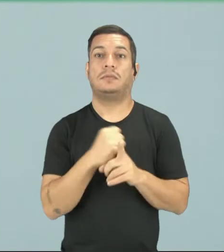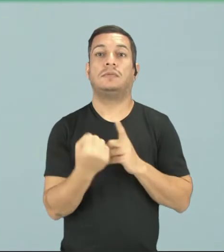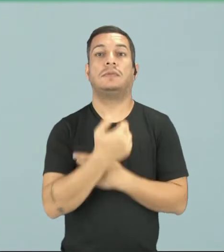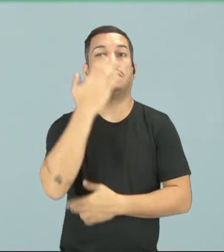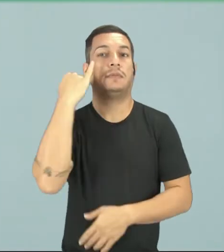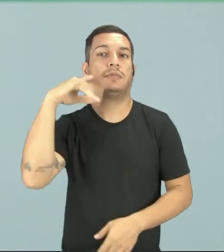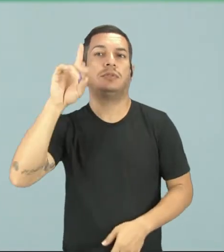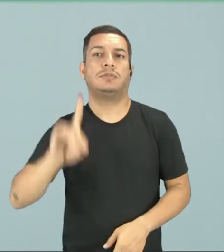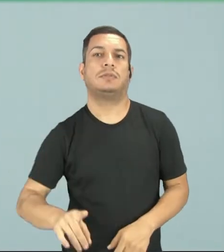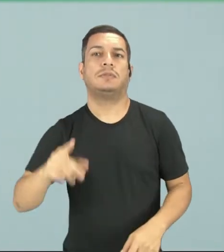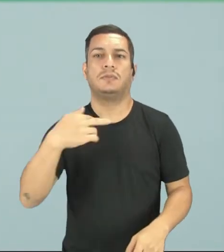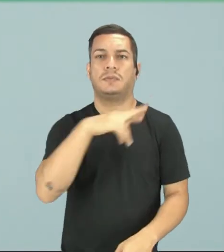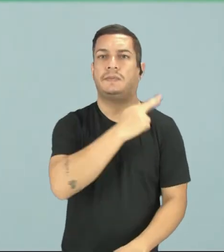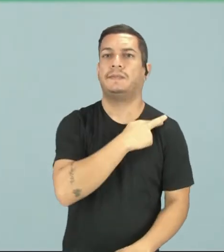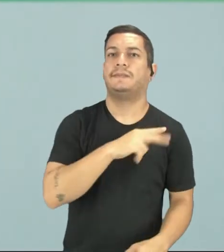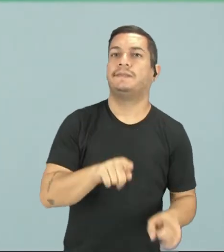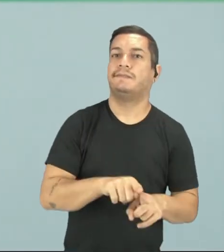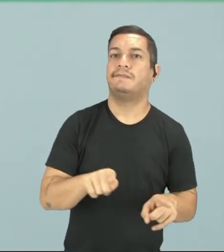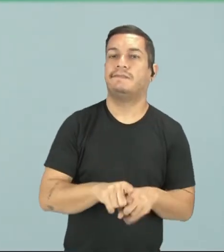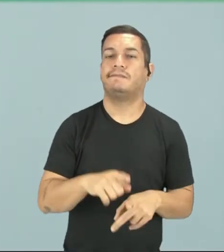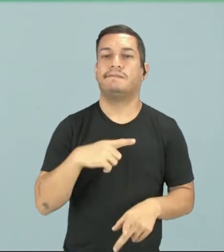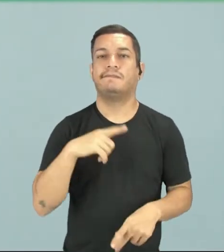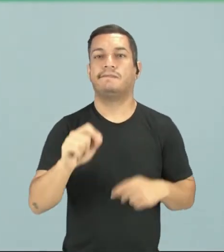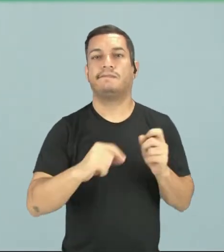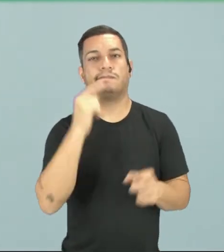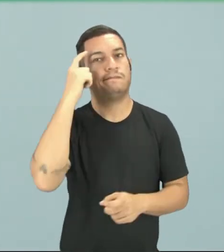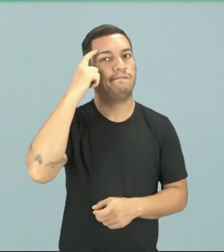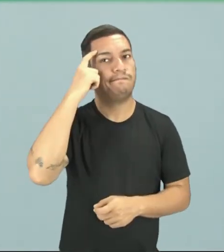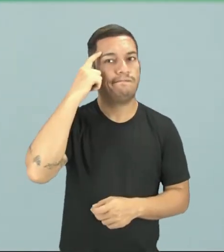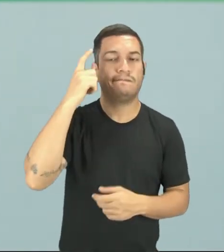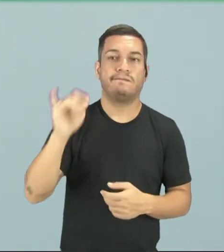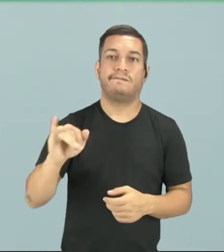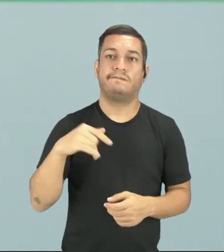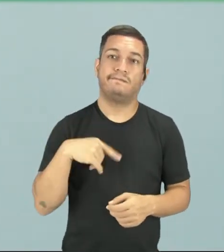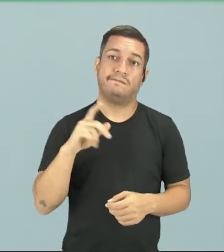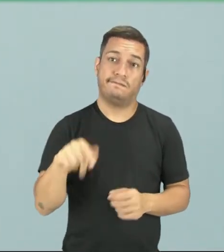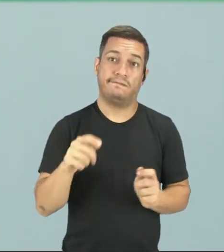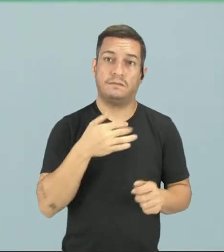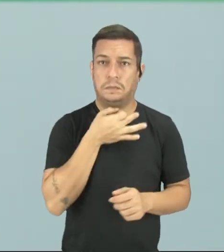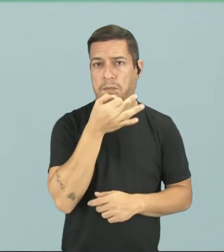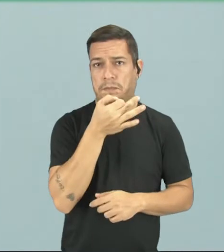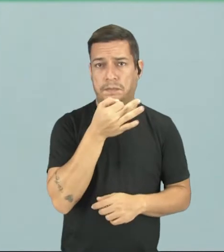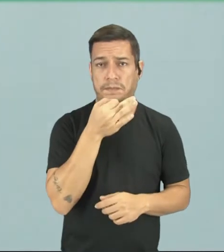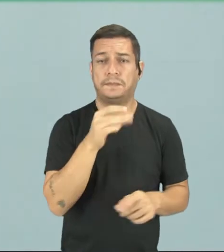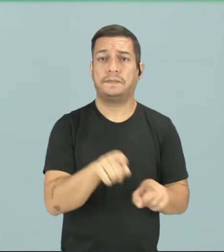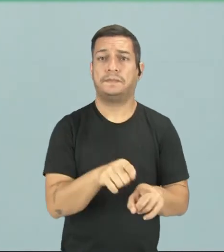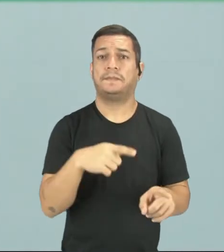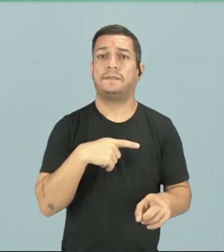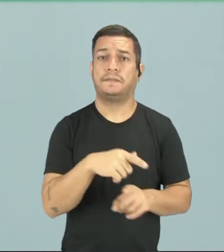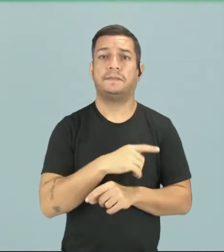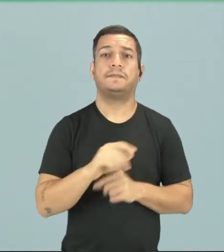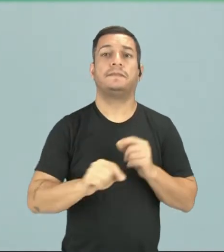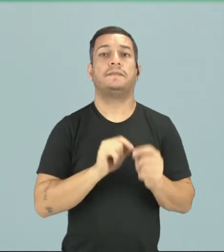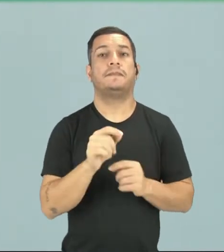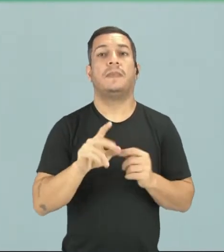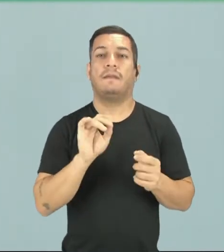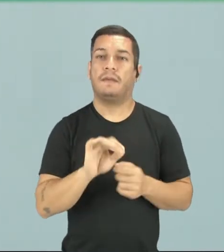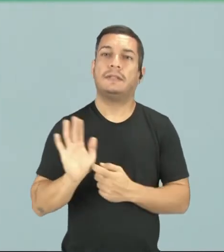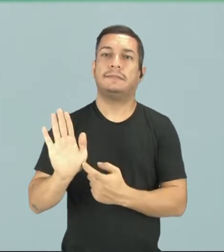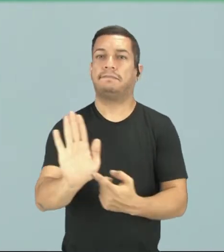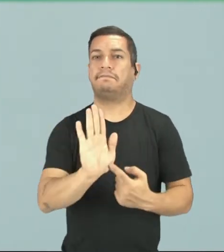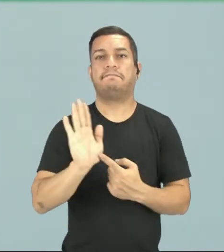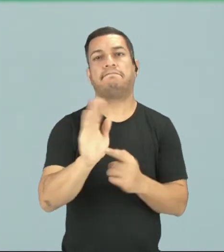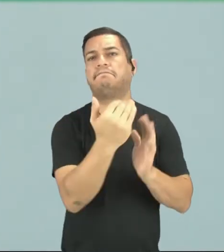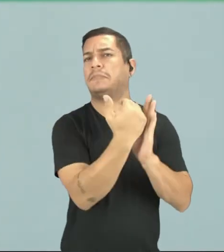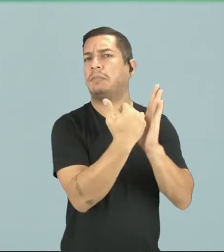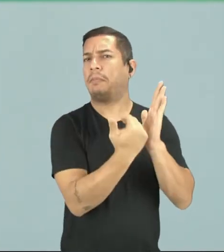seus direitos, seus deveres, ser um ser pensante, ser a pessoa que dá opinião, que aponta, faz apontamentos,